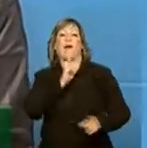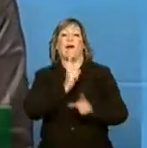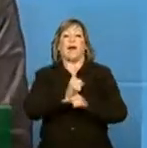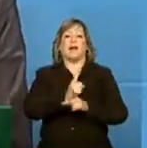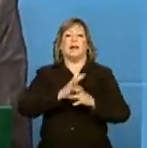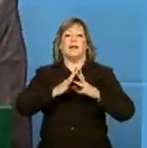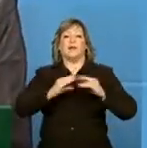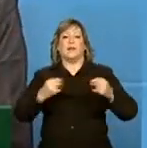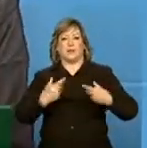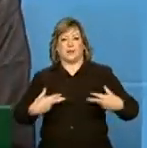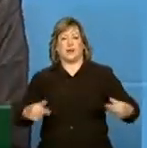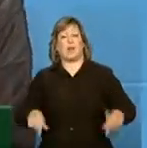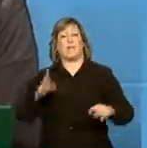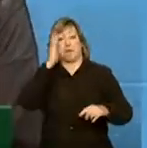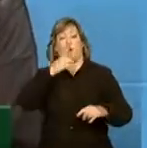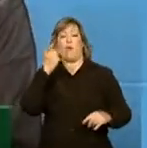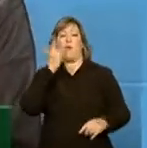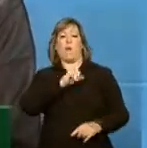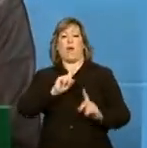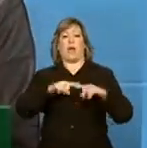conseguiu reunir